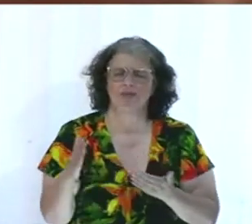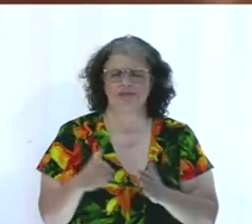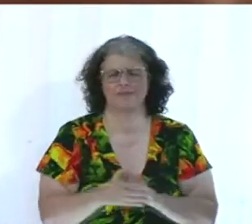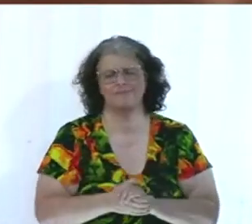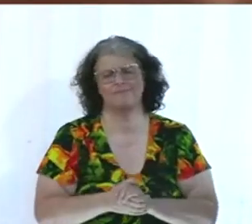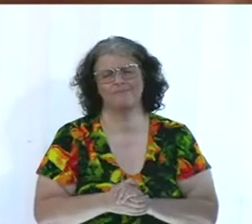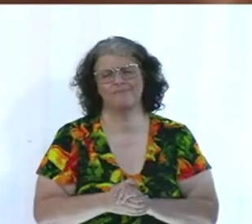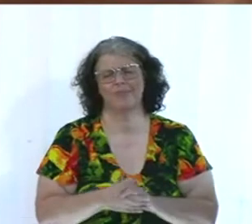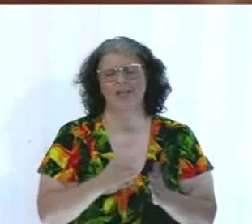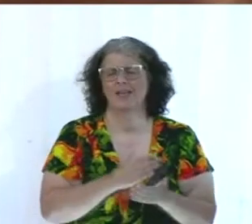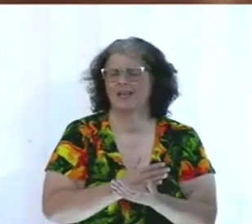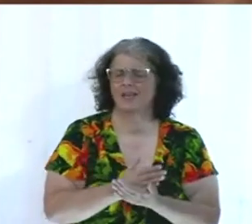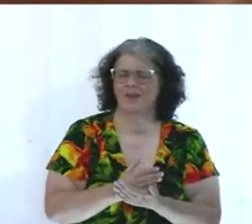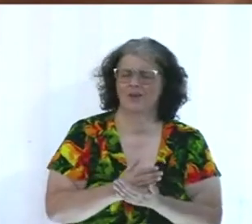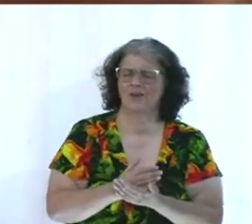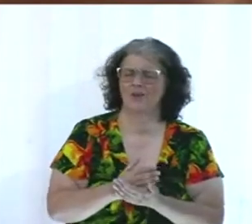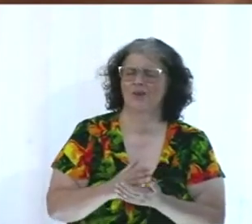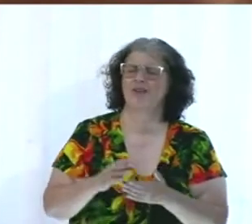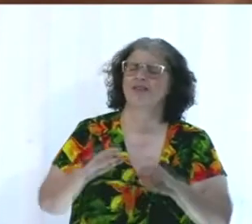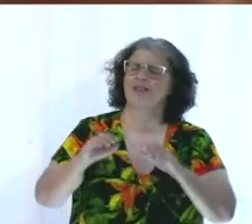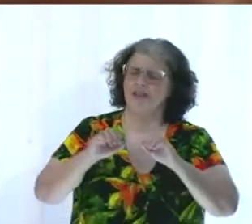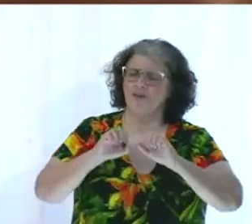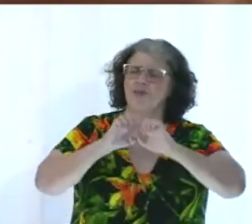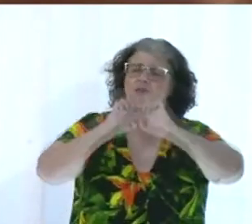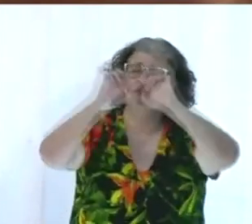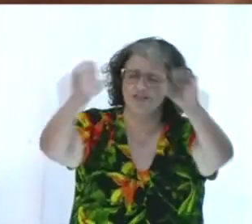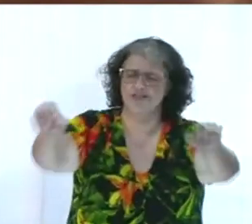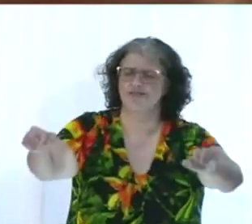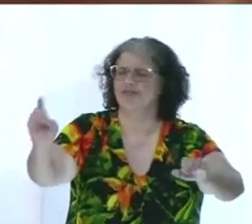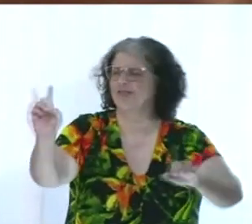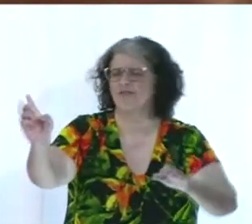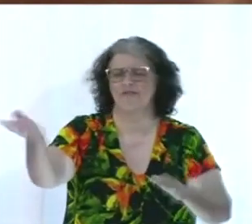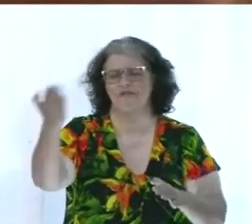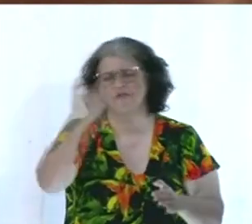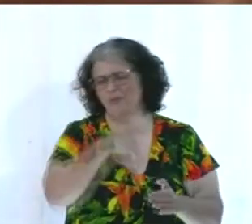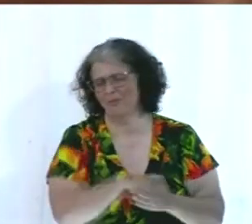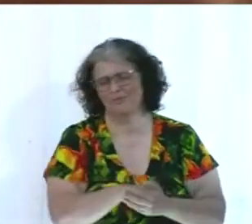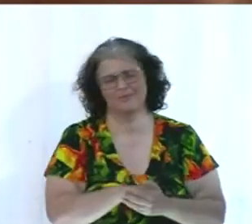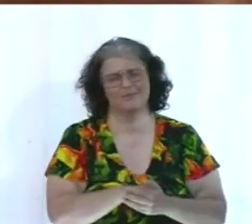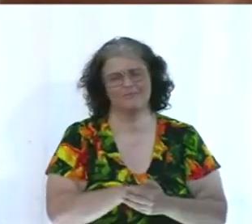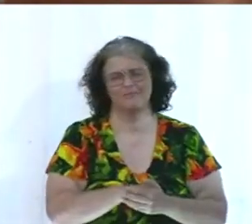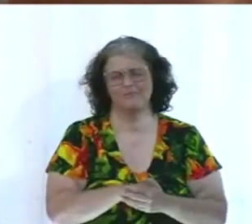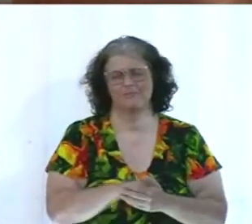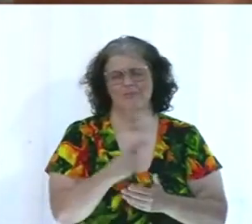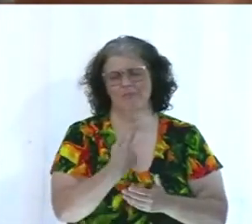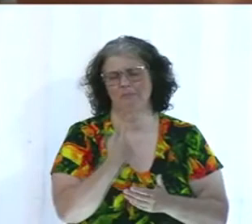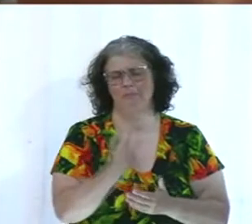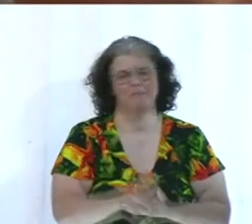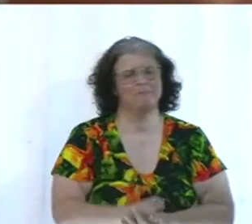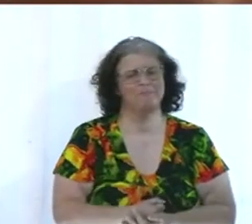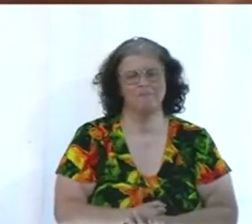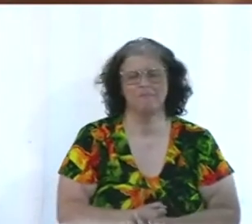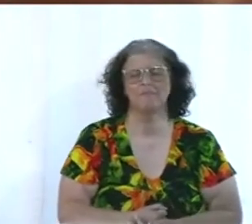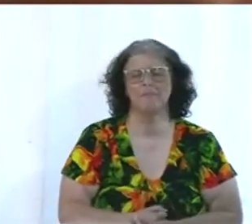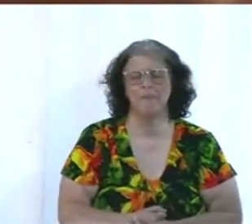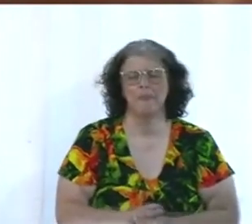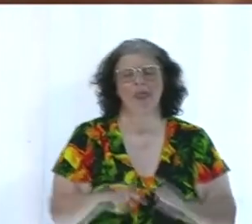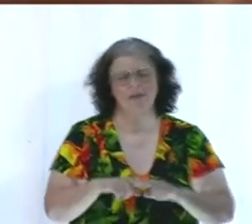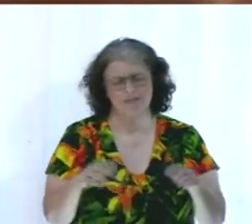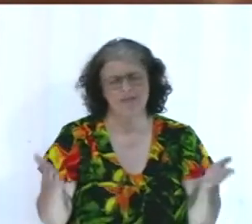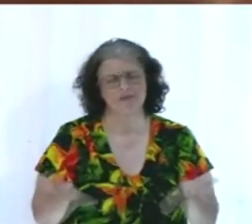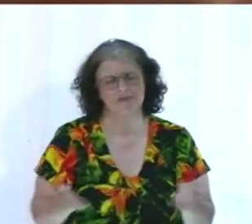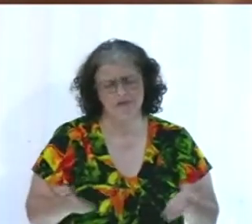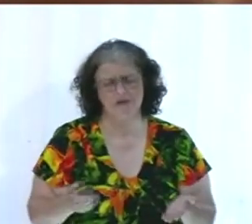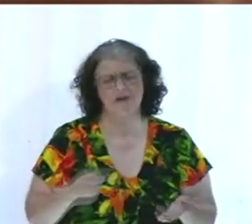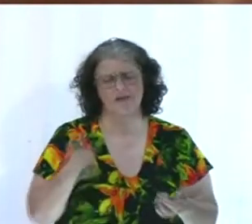tem pregado esse genuíno Evangelho, para a Tua honra e Tua glória. Mas ainda assim, o Senhor nos alerta nesta noite, aqui